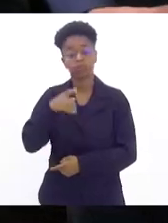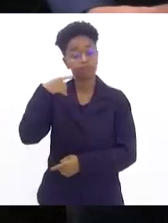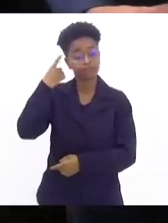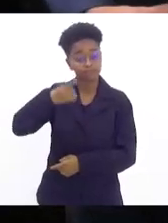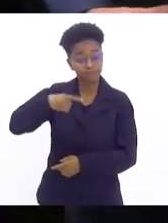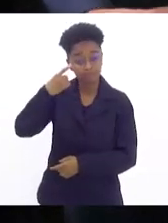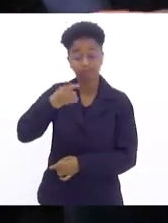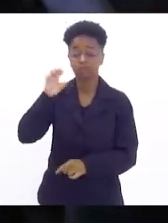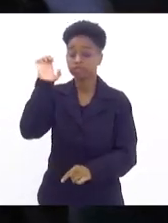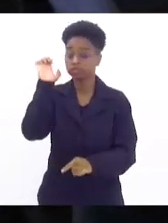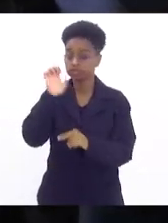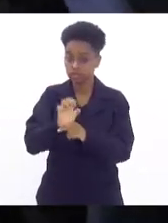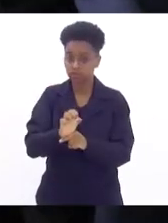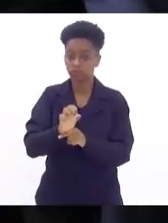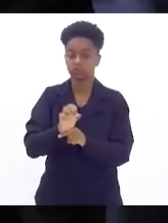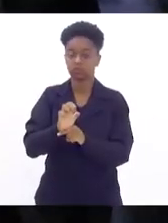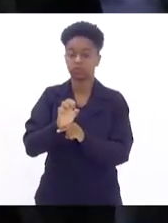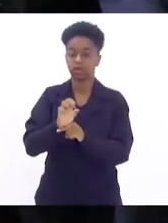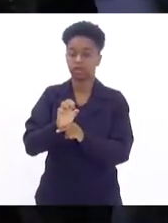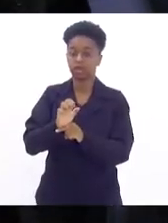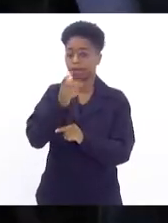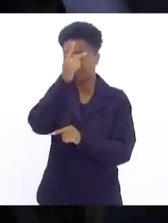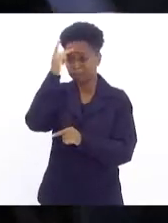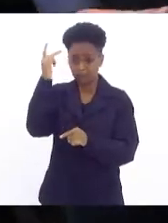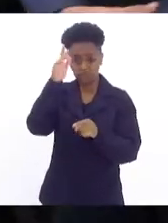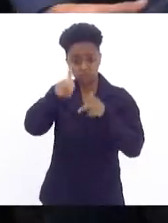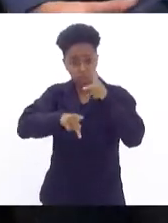deputada estadual eleita